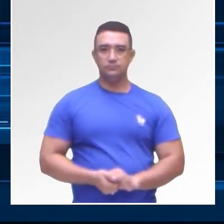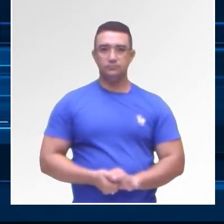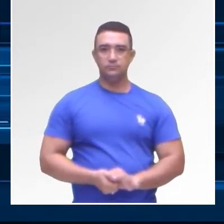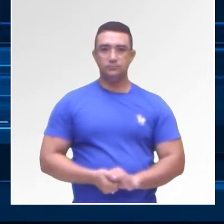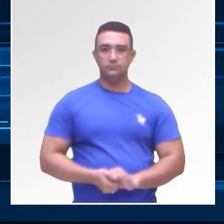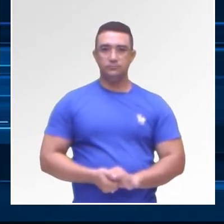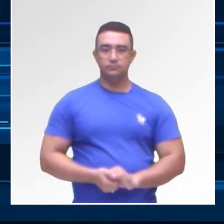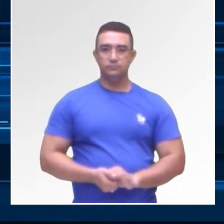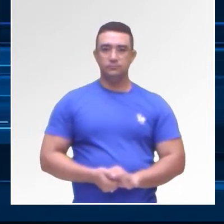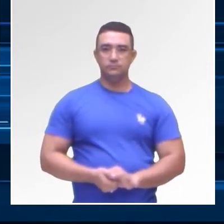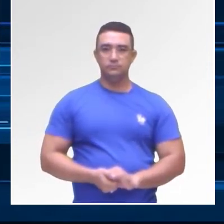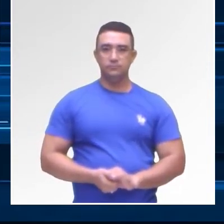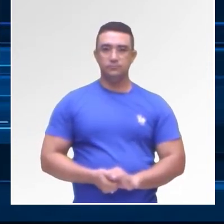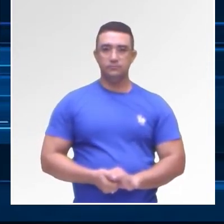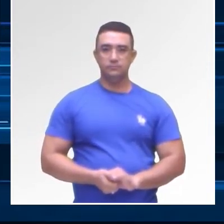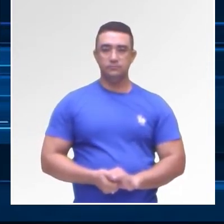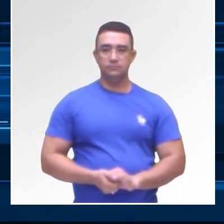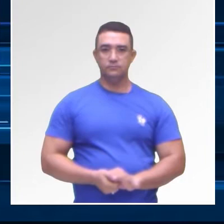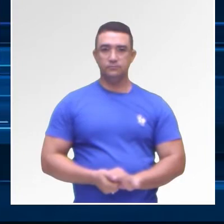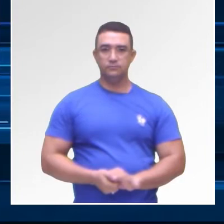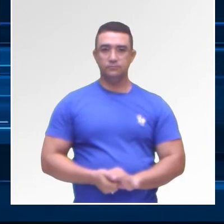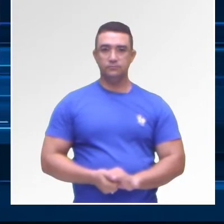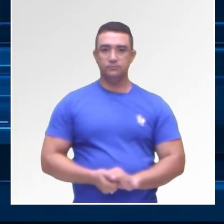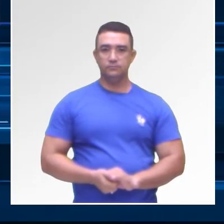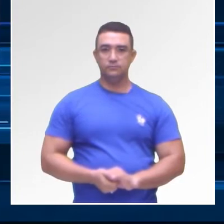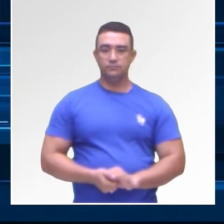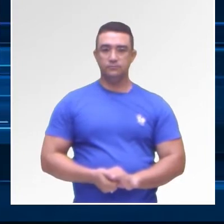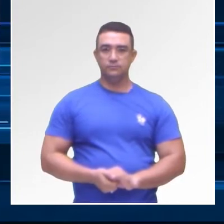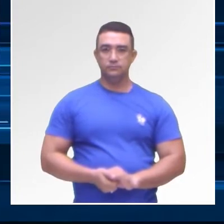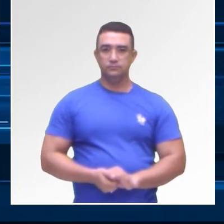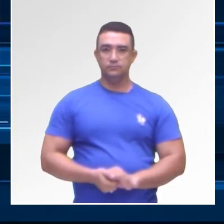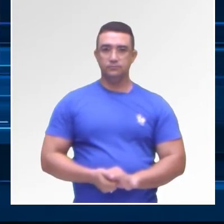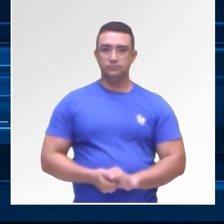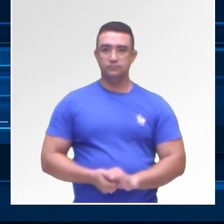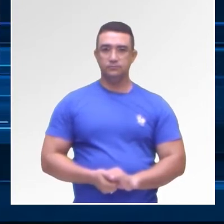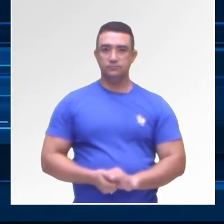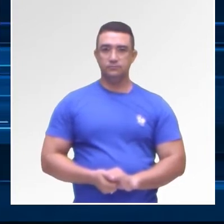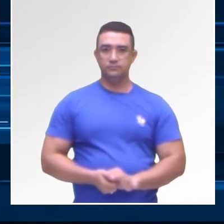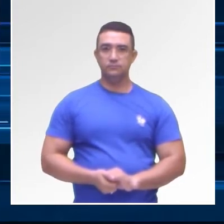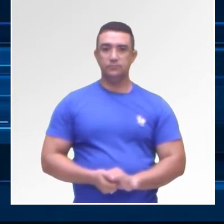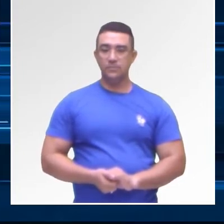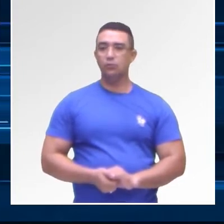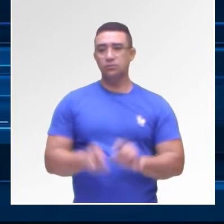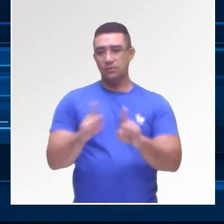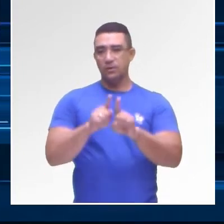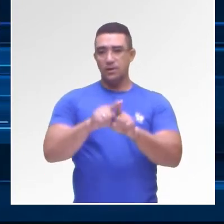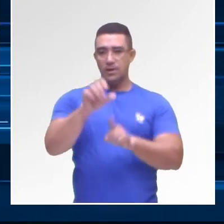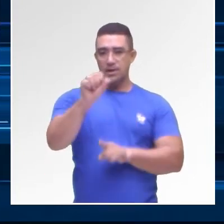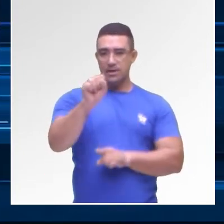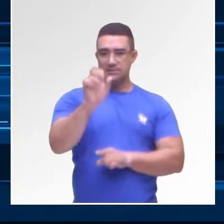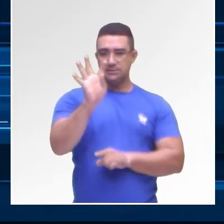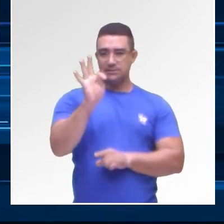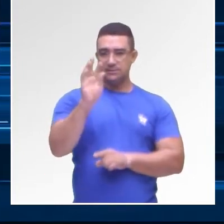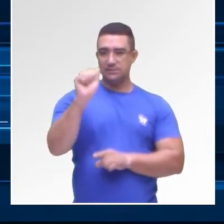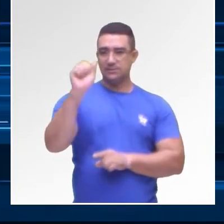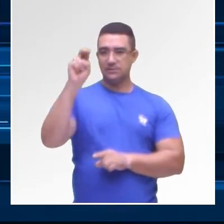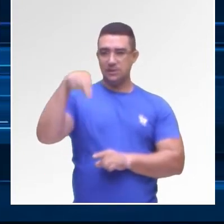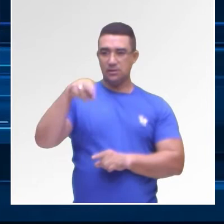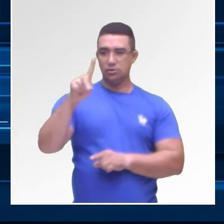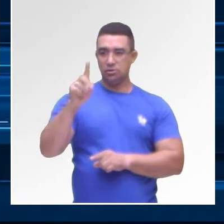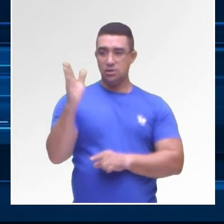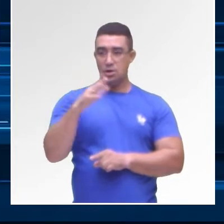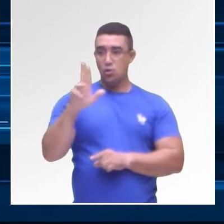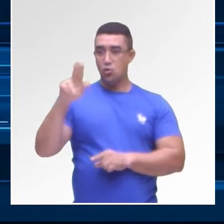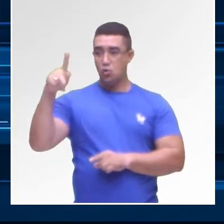em inglês, que significa mais ou menos ficar em cima da prancha. Seria mais ou menos essa tradução.